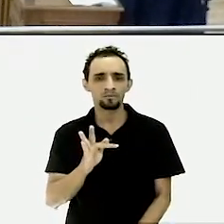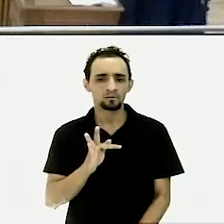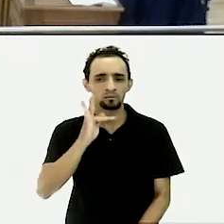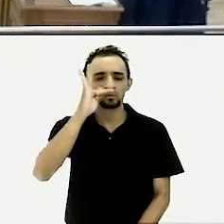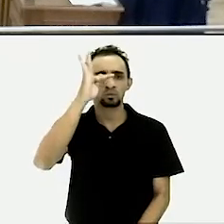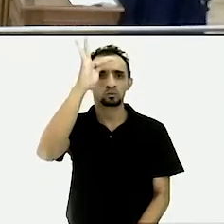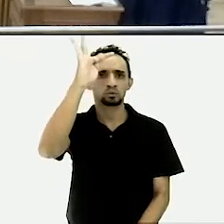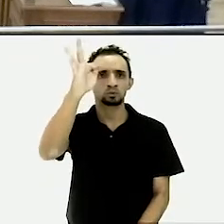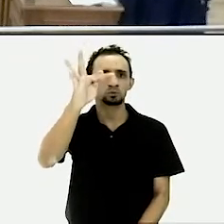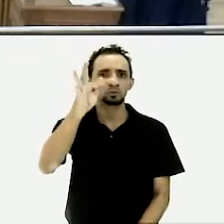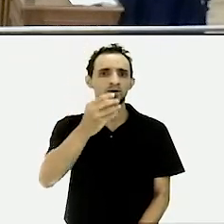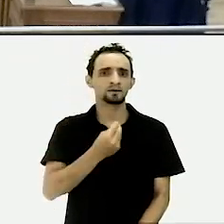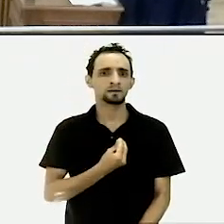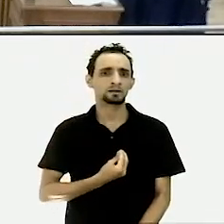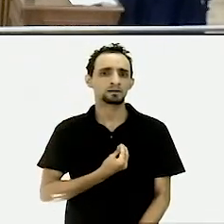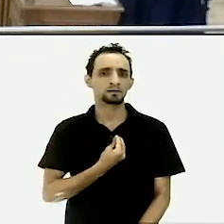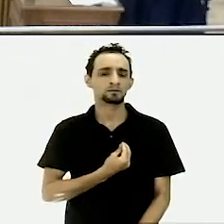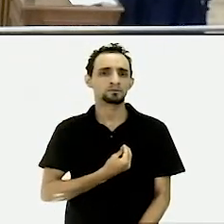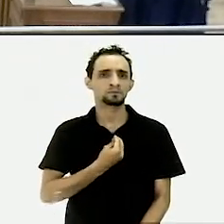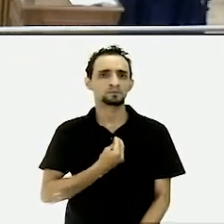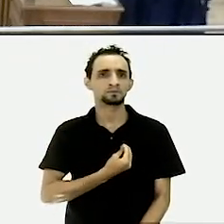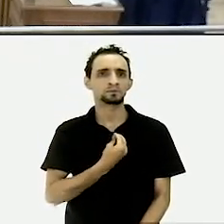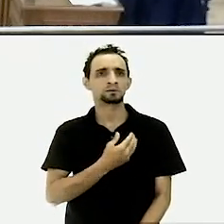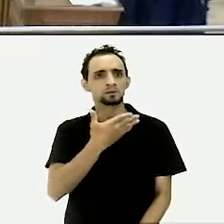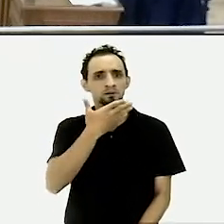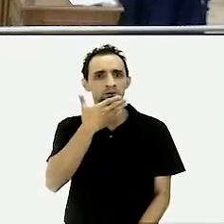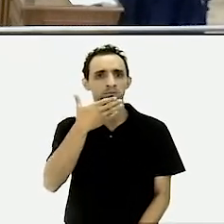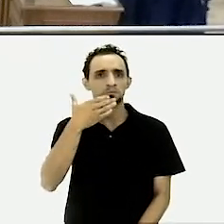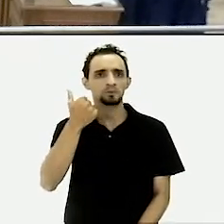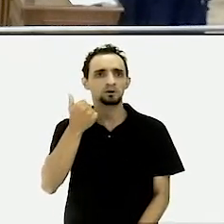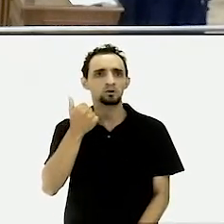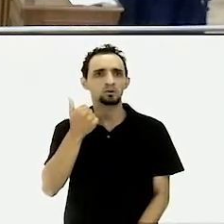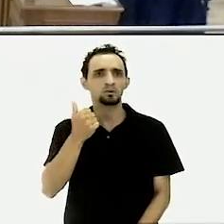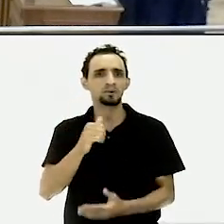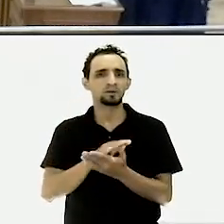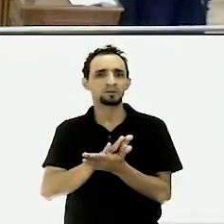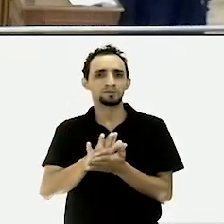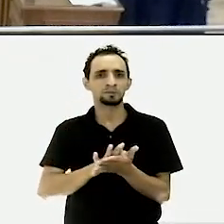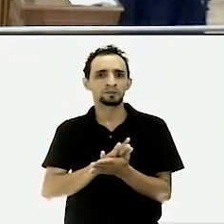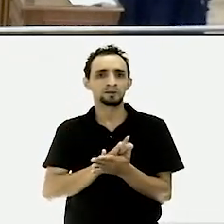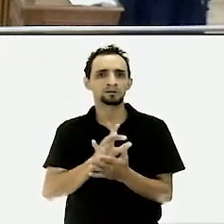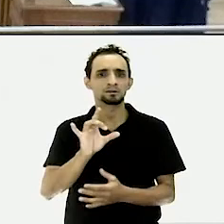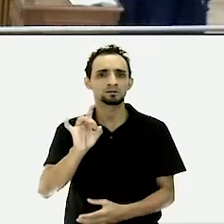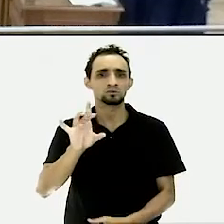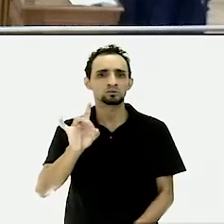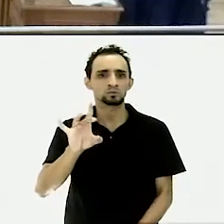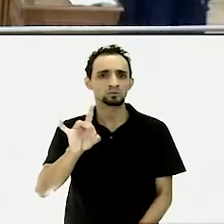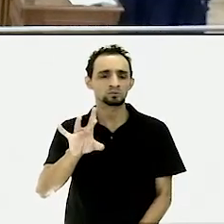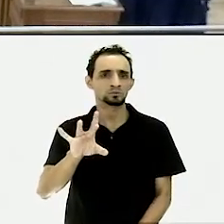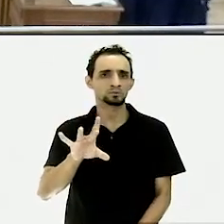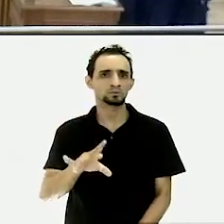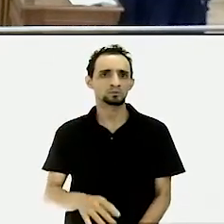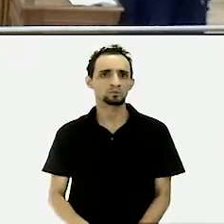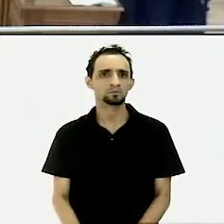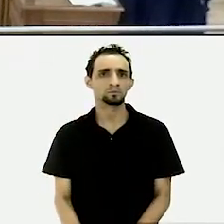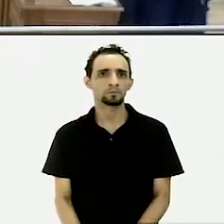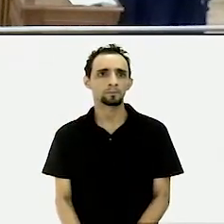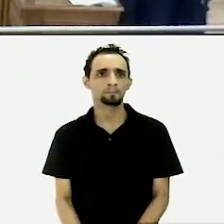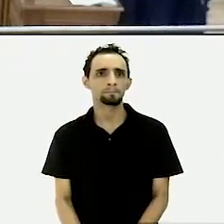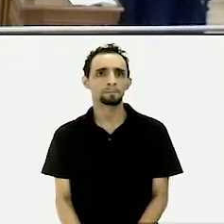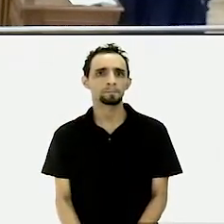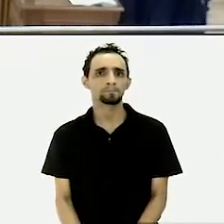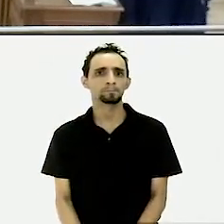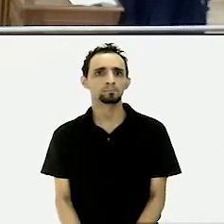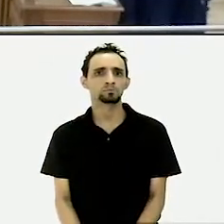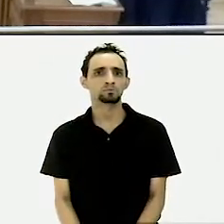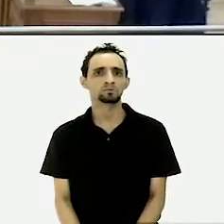dos ocorridos, os acontecimentos ocorridos aqui na nossa cidade. Nós, de forma alguma,